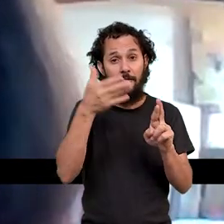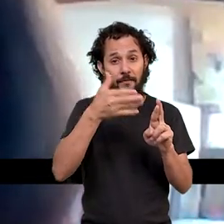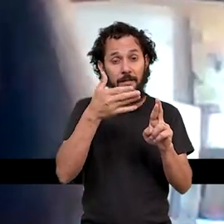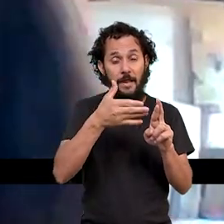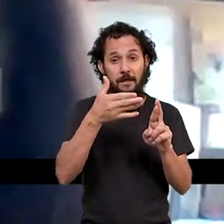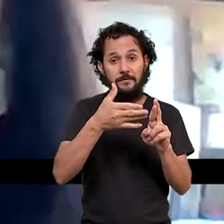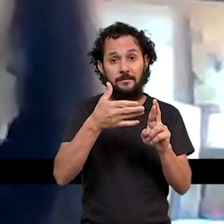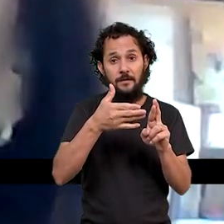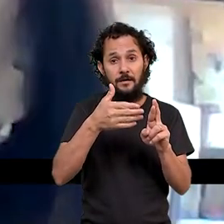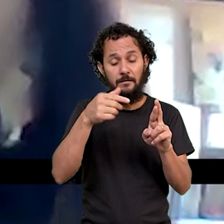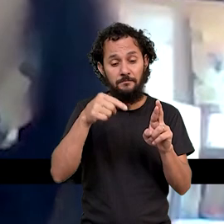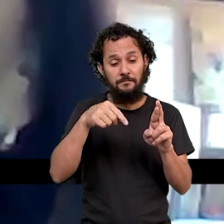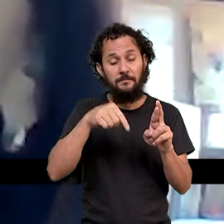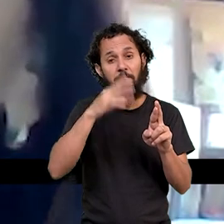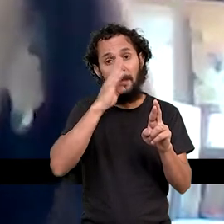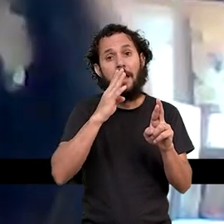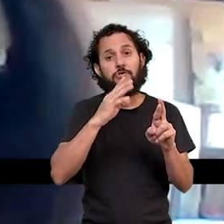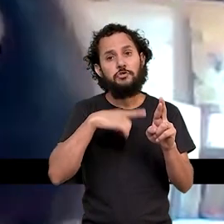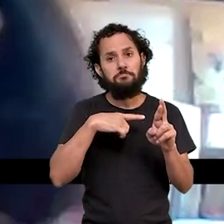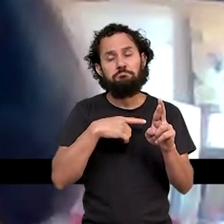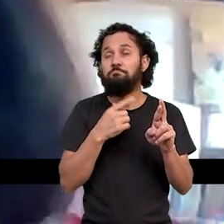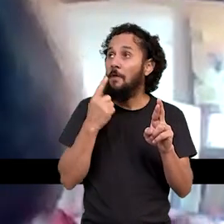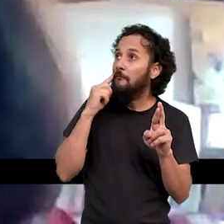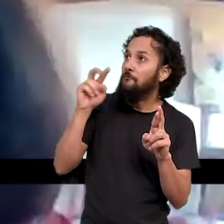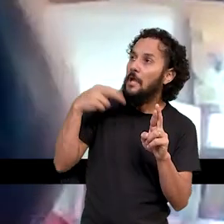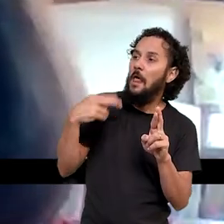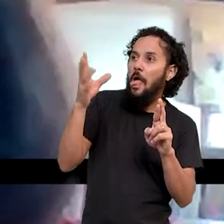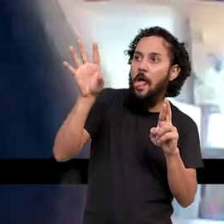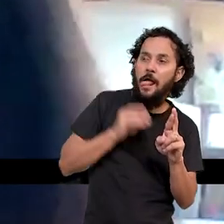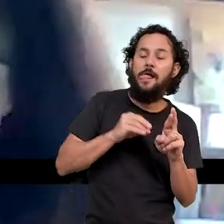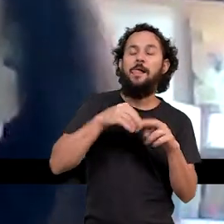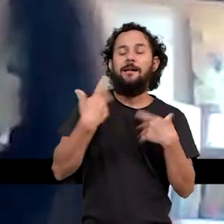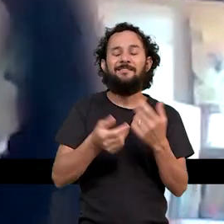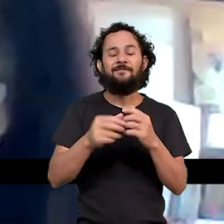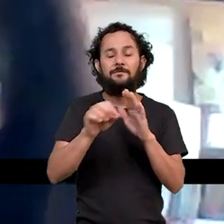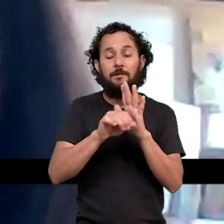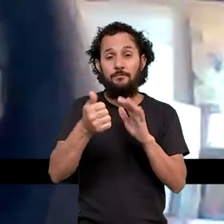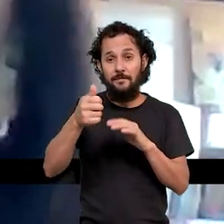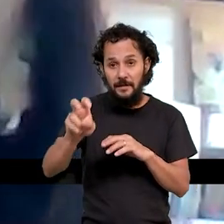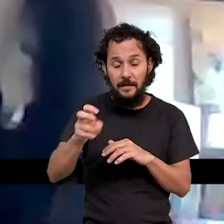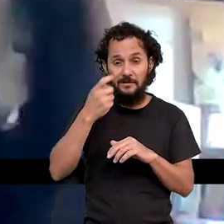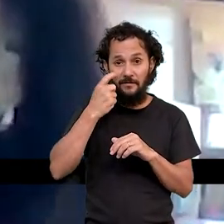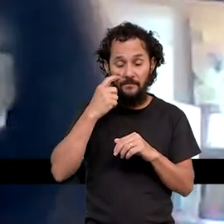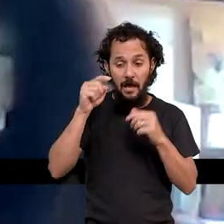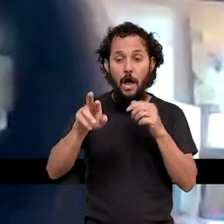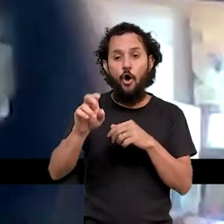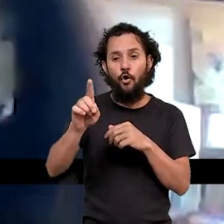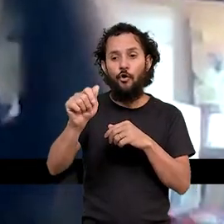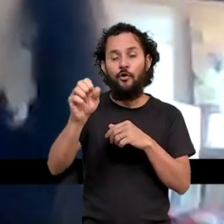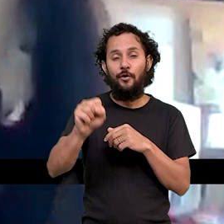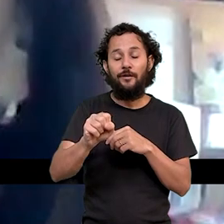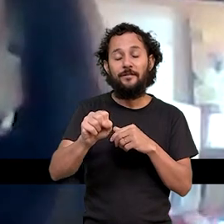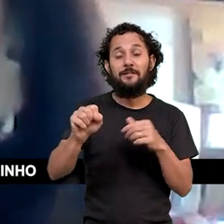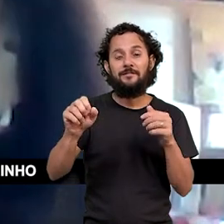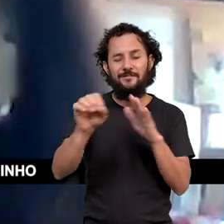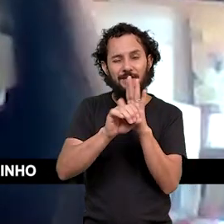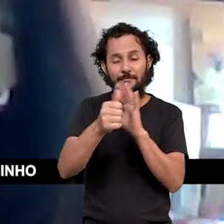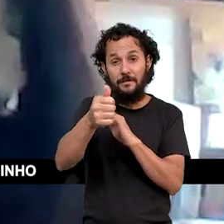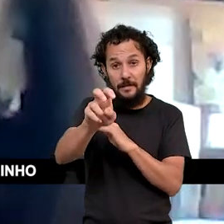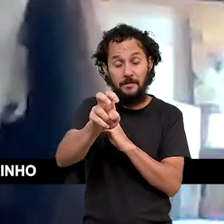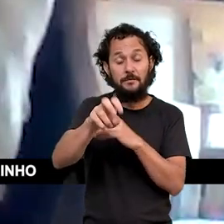referência para o Brasil. Então, nós vamos ter no século XV as primeiras rodas dos expostos. Eu